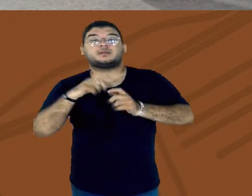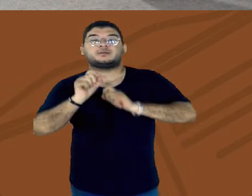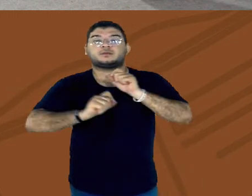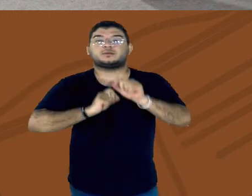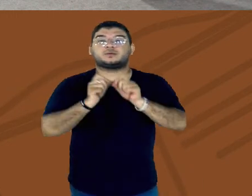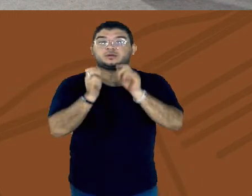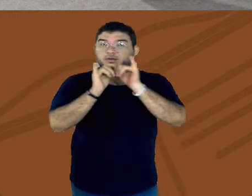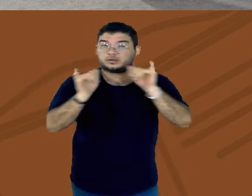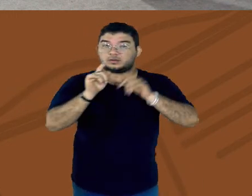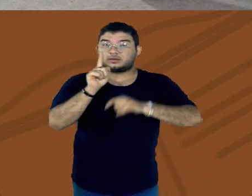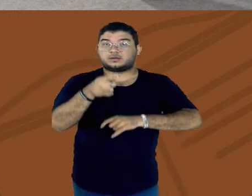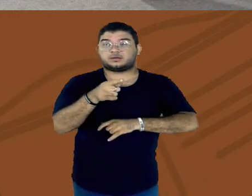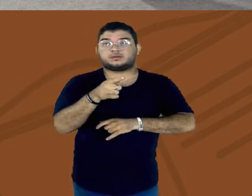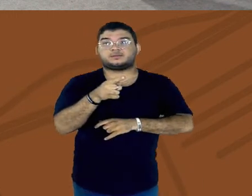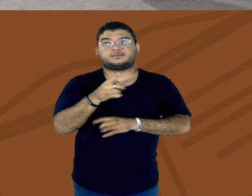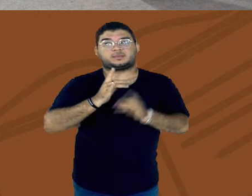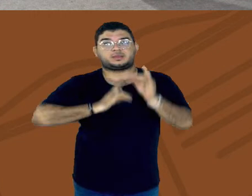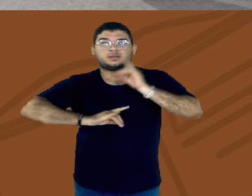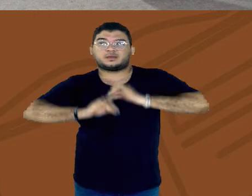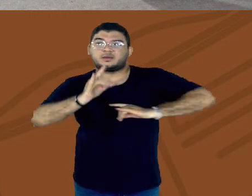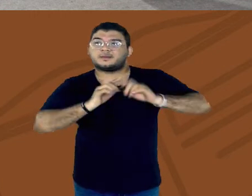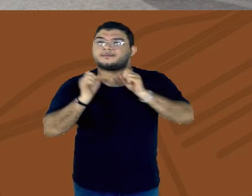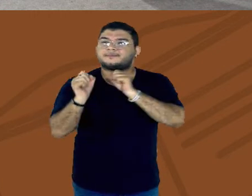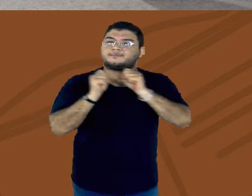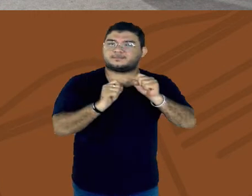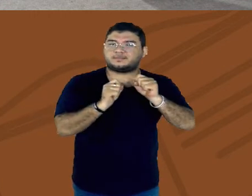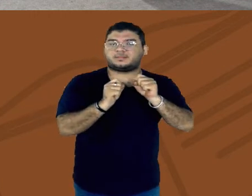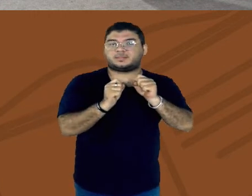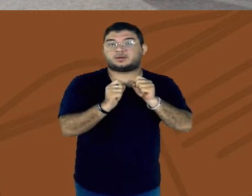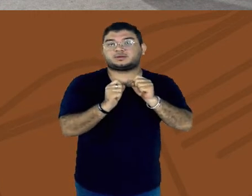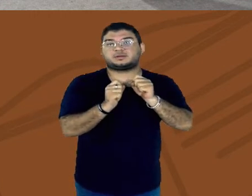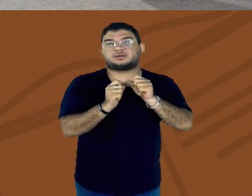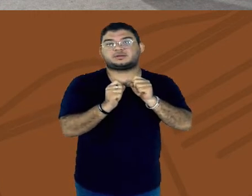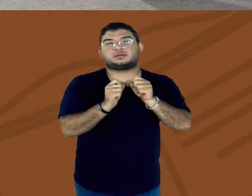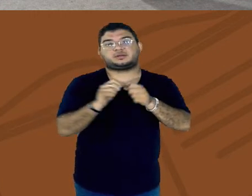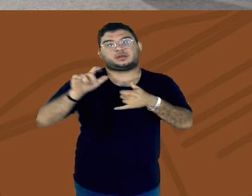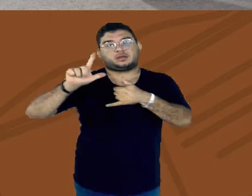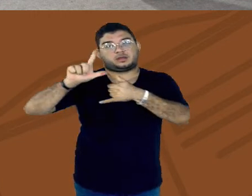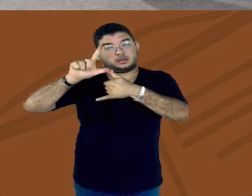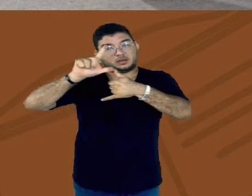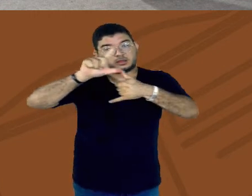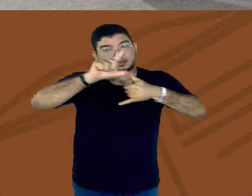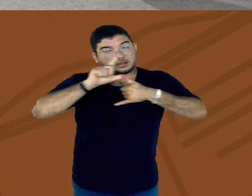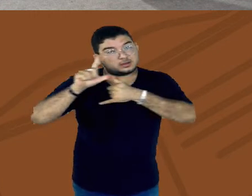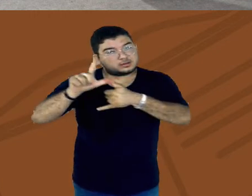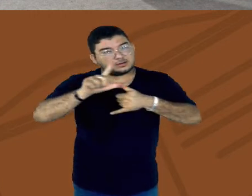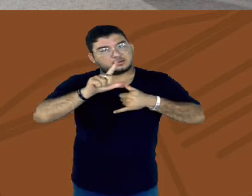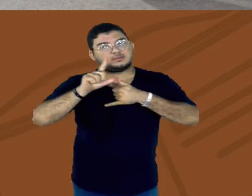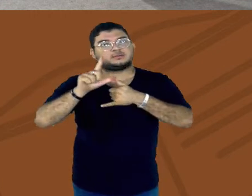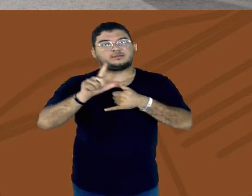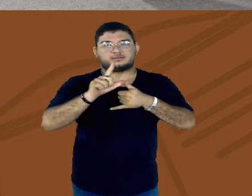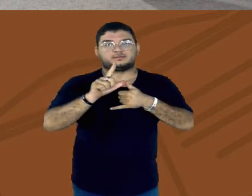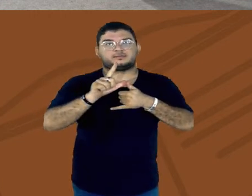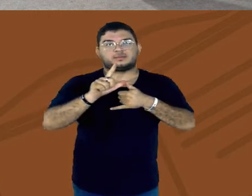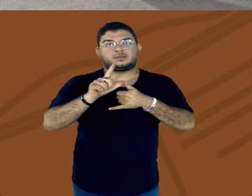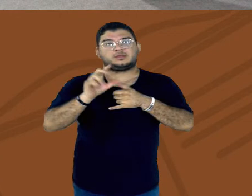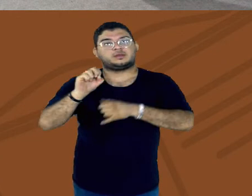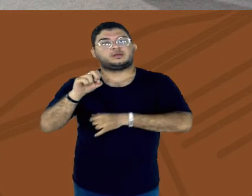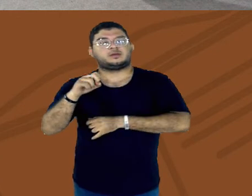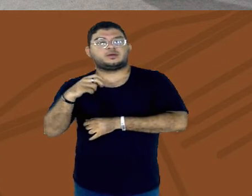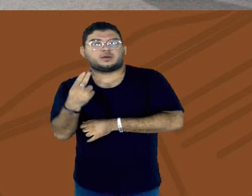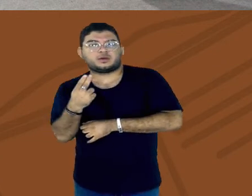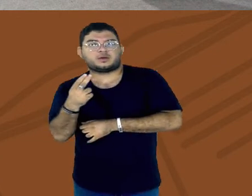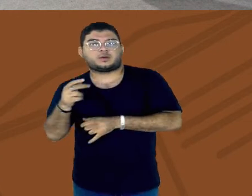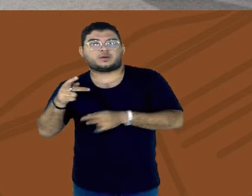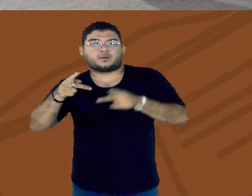para vocês. Os hormônios, eles podem ser de natureza lipídica, os hormônios podem ser lipídios, assim como pode ser de